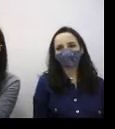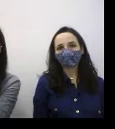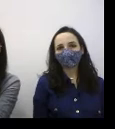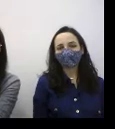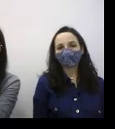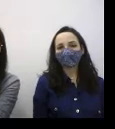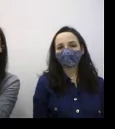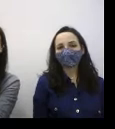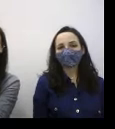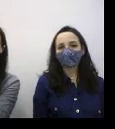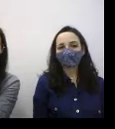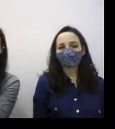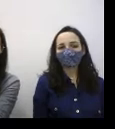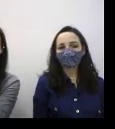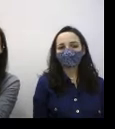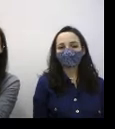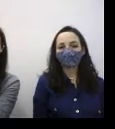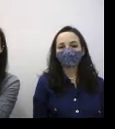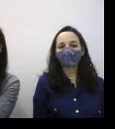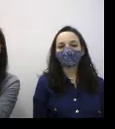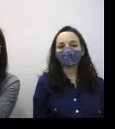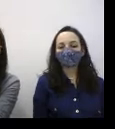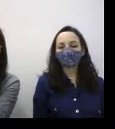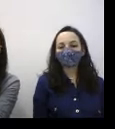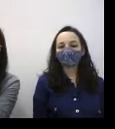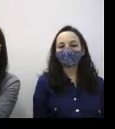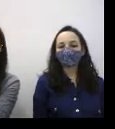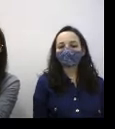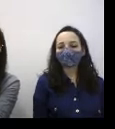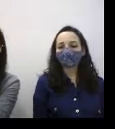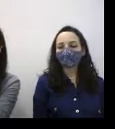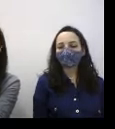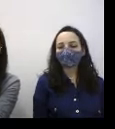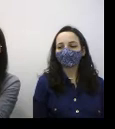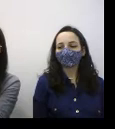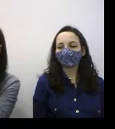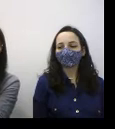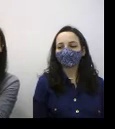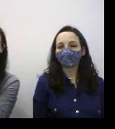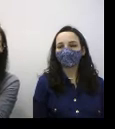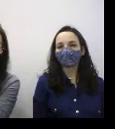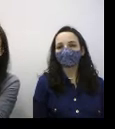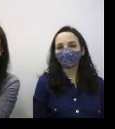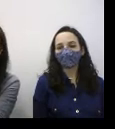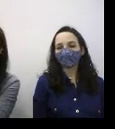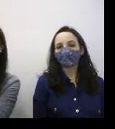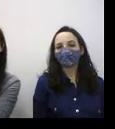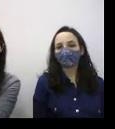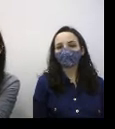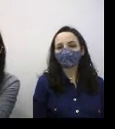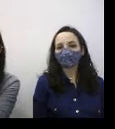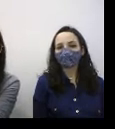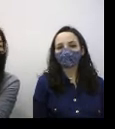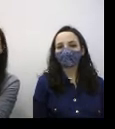triste, né? Em alguns momentos do dia, da vida, porque, na verdade, a vida ela é construída de